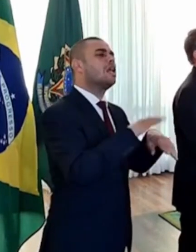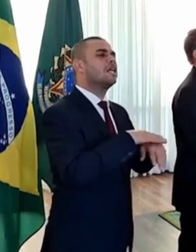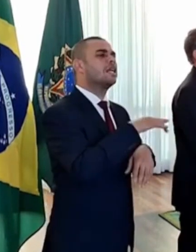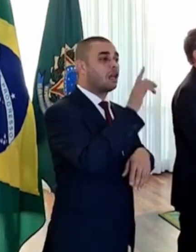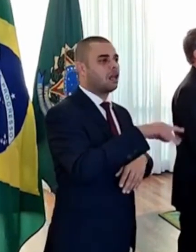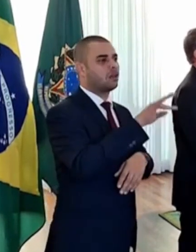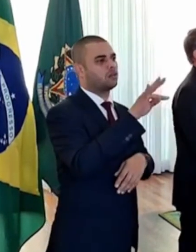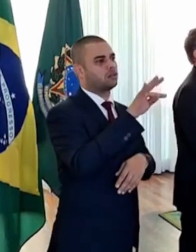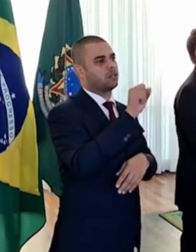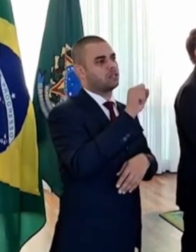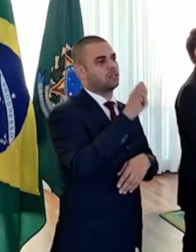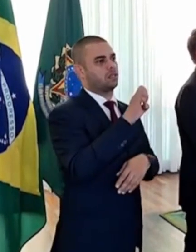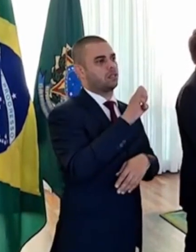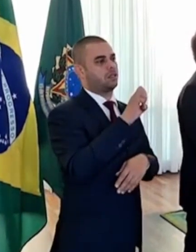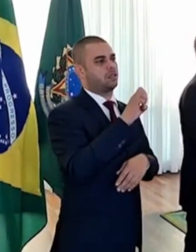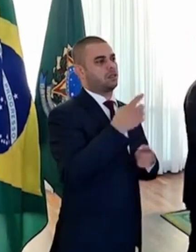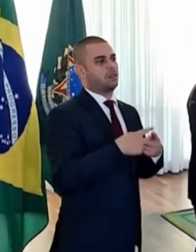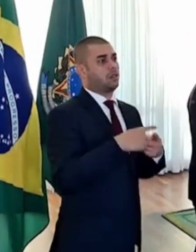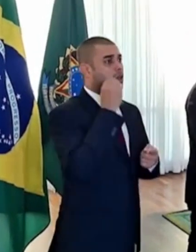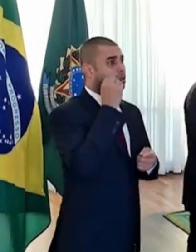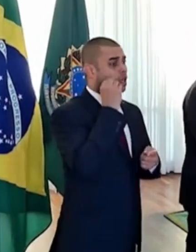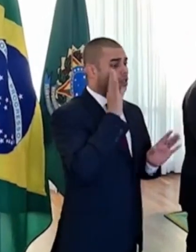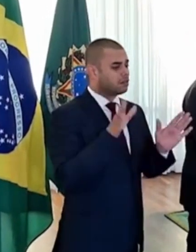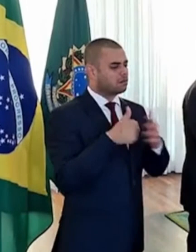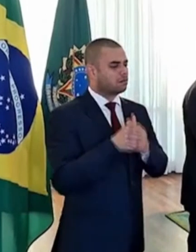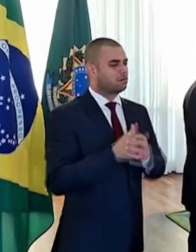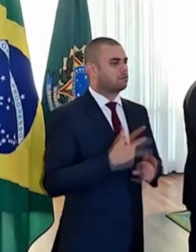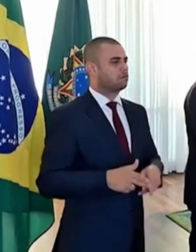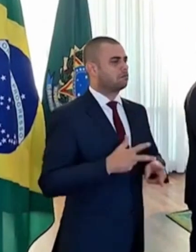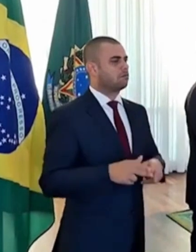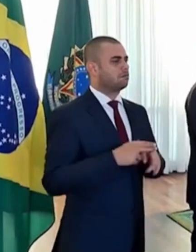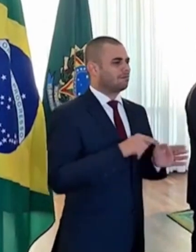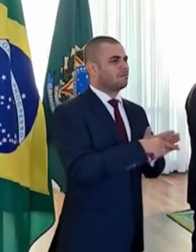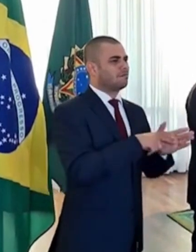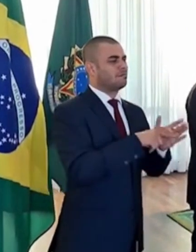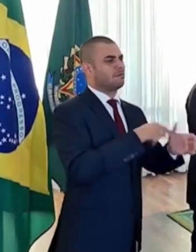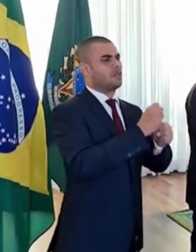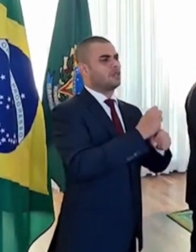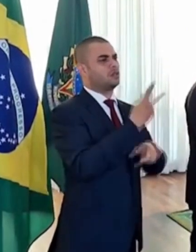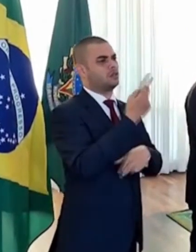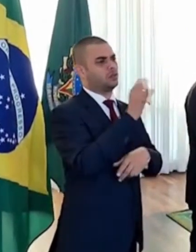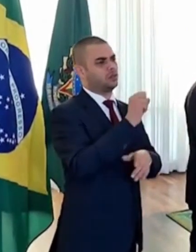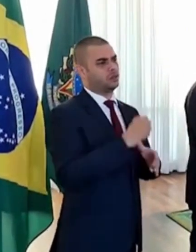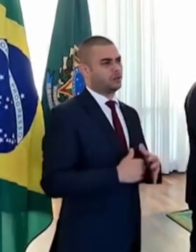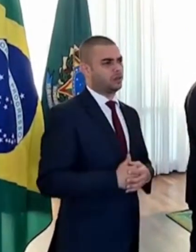no fundo está assim, né? Número um é, eu vou perder as eleições para